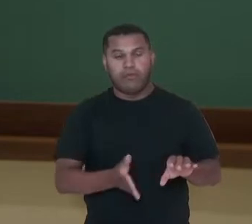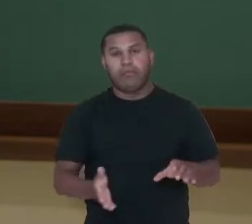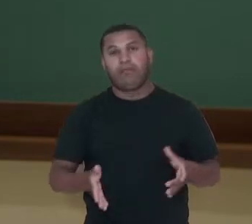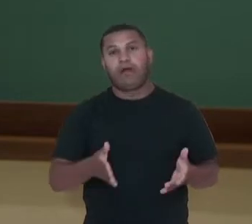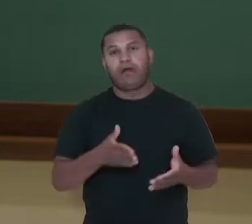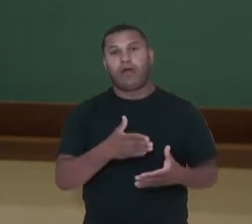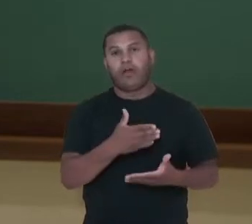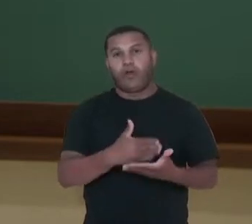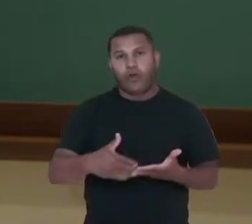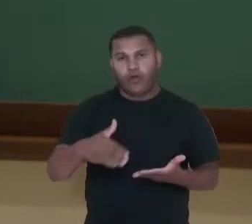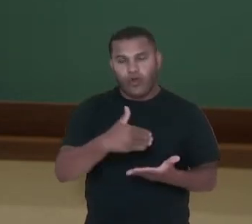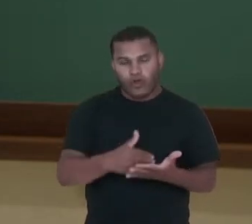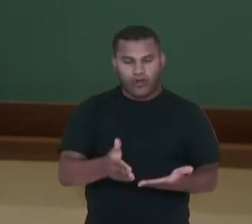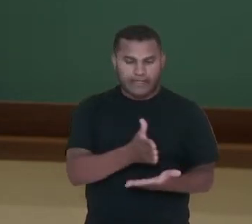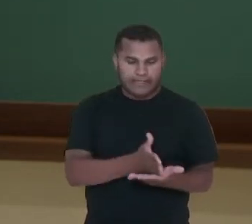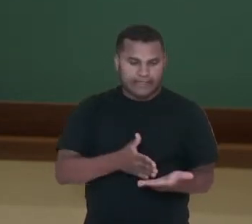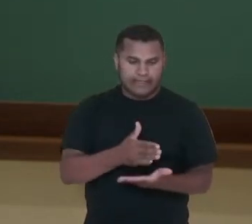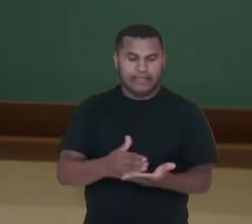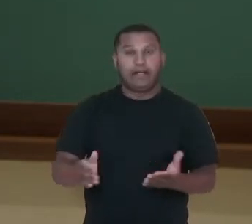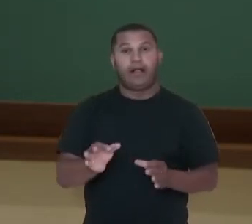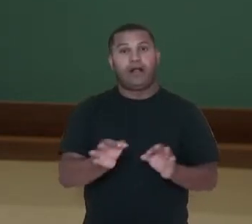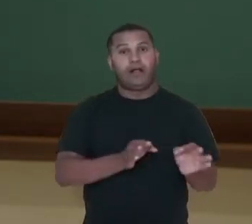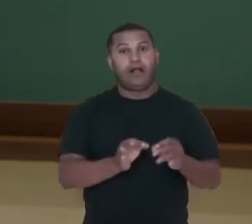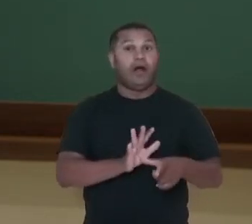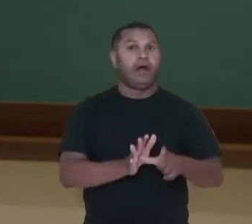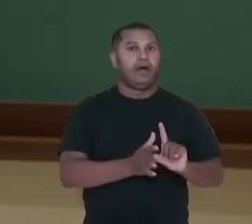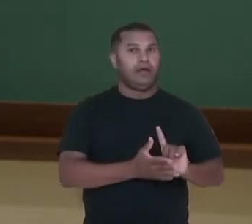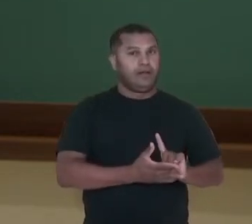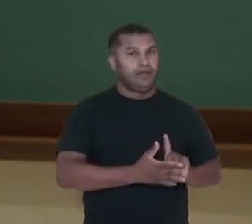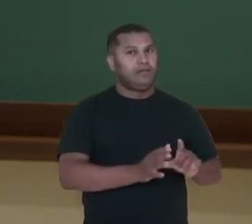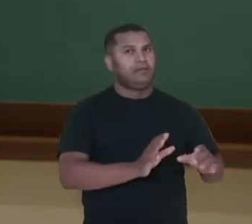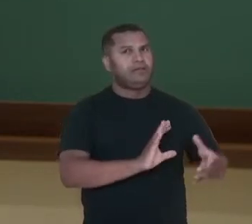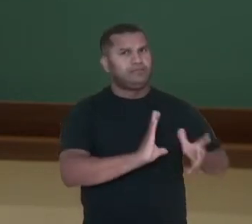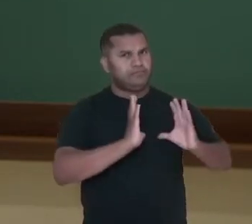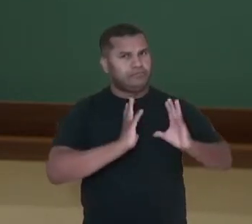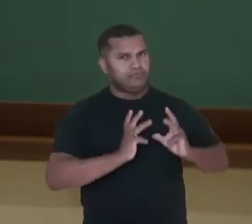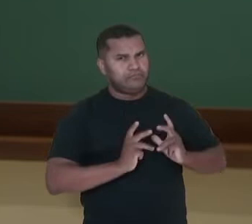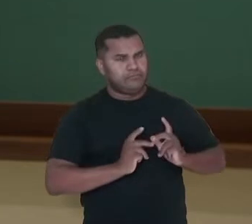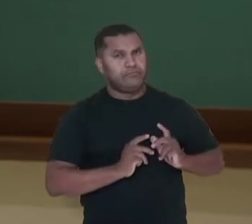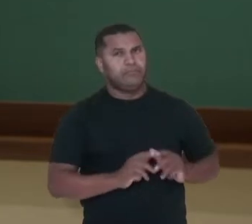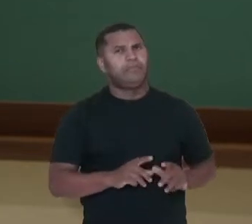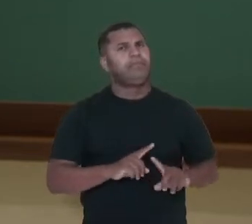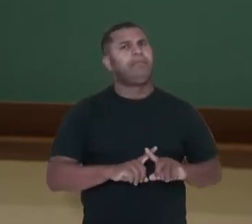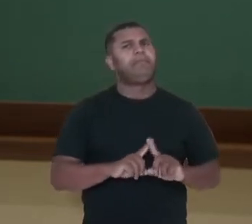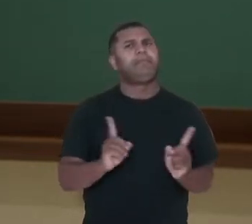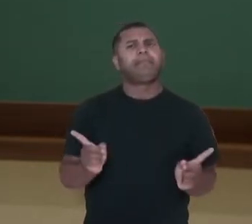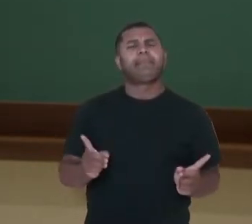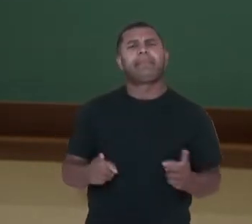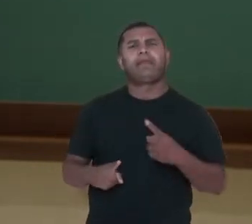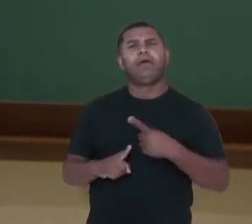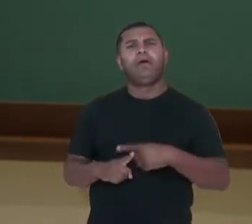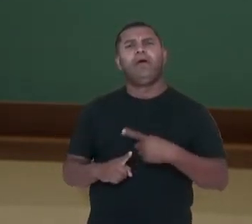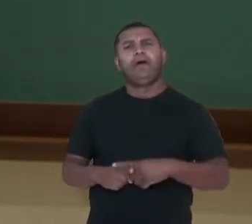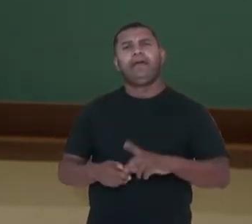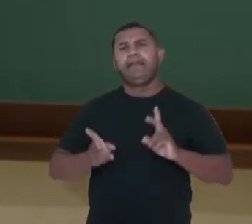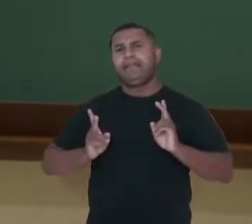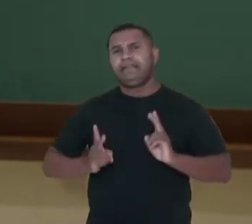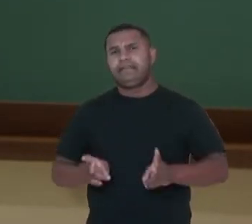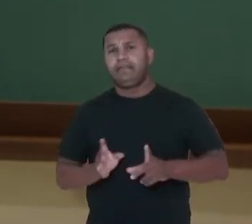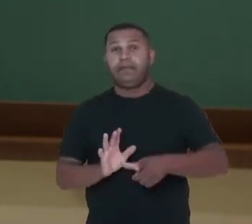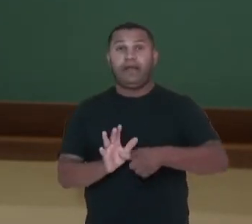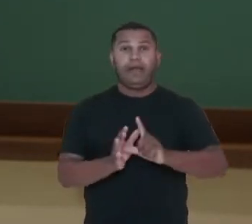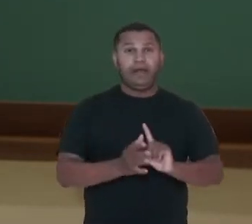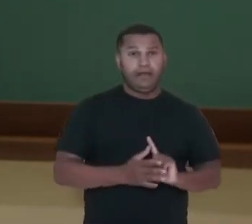para fazer um refogado. Mas por que esse simples ato de lavar as mãos, higienizar